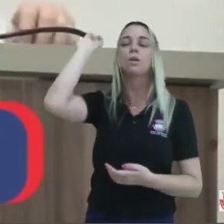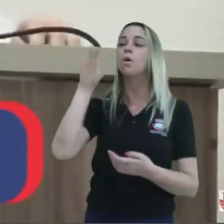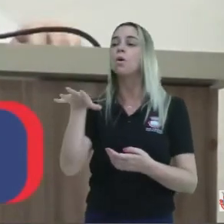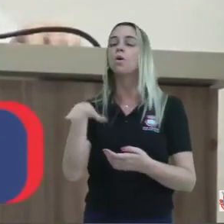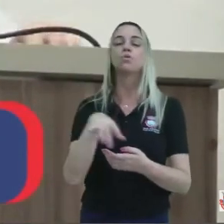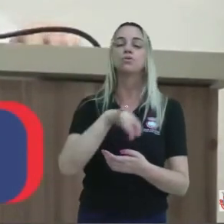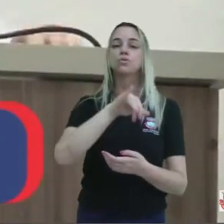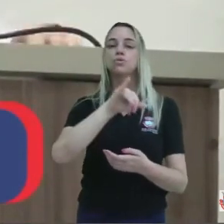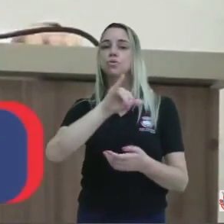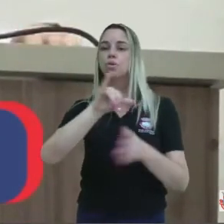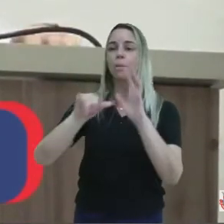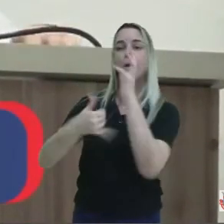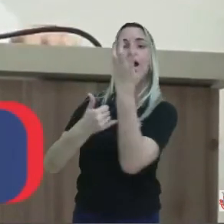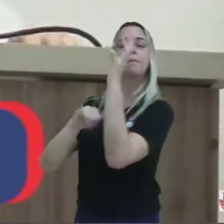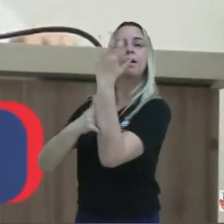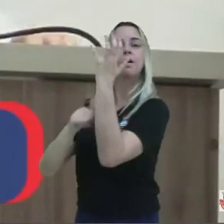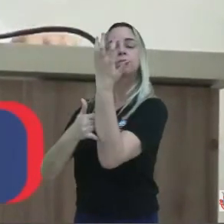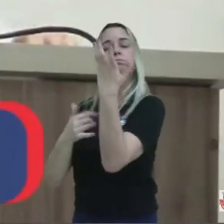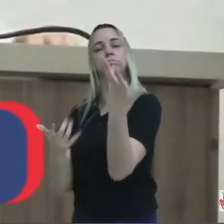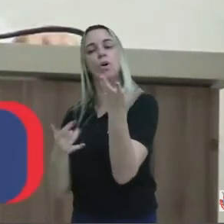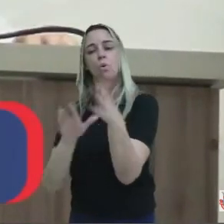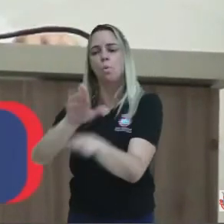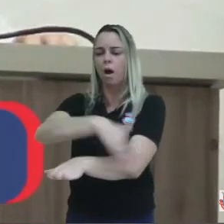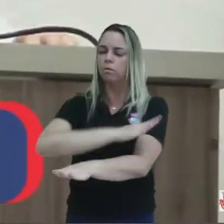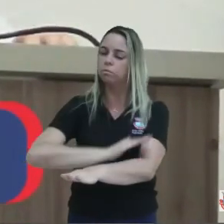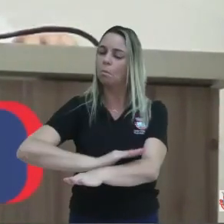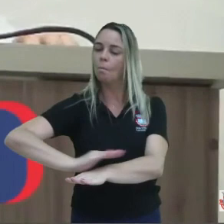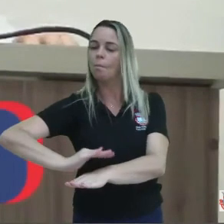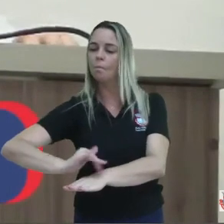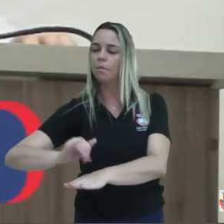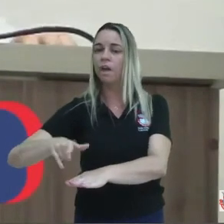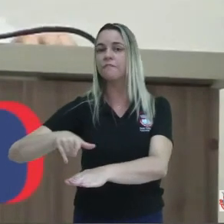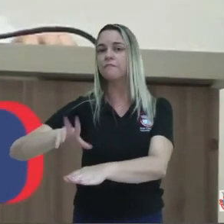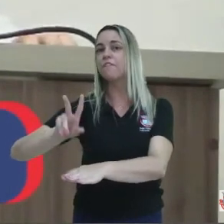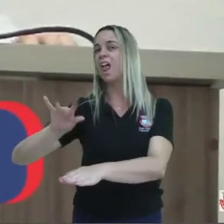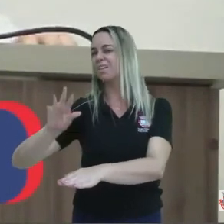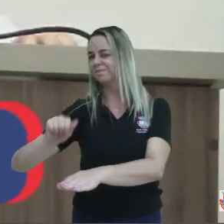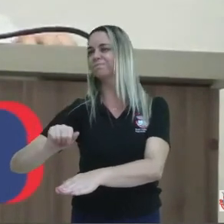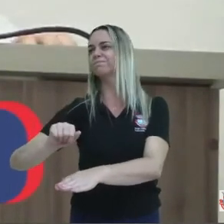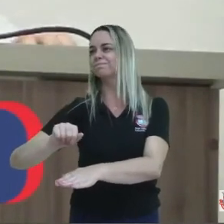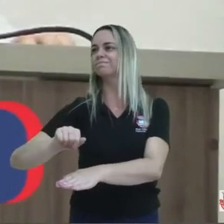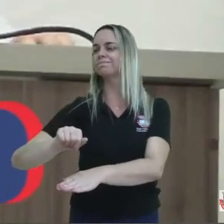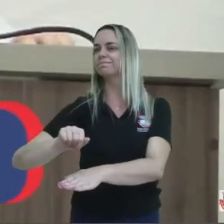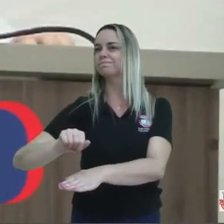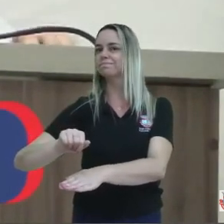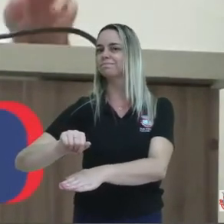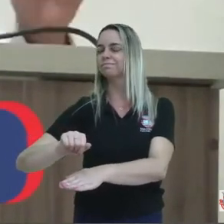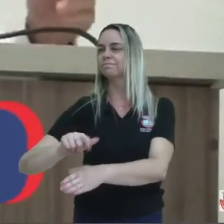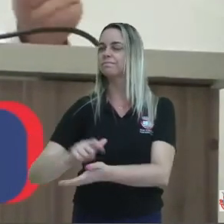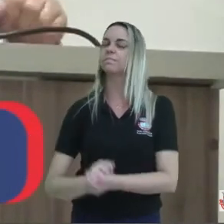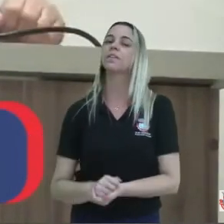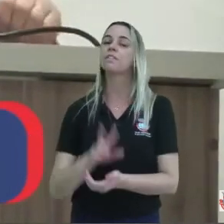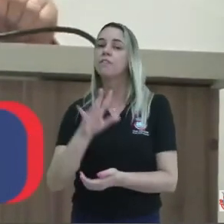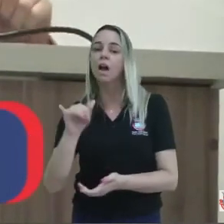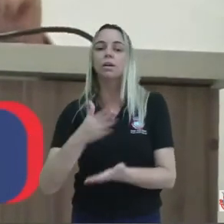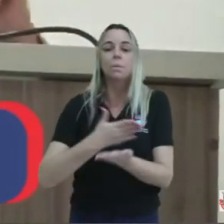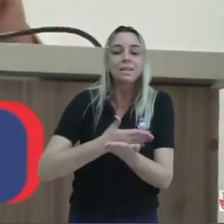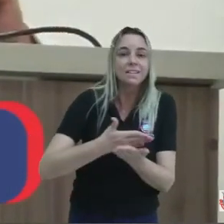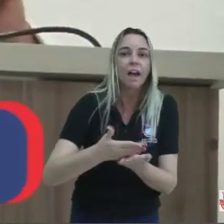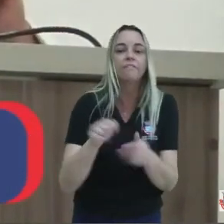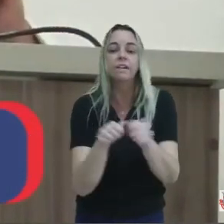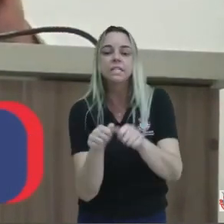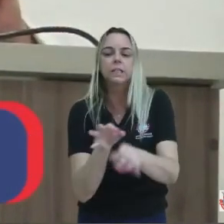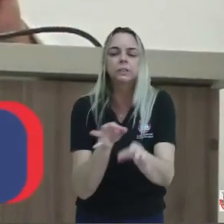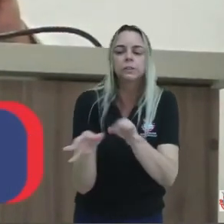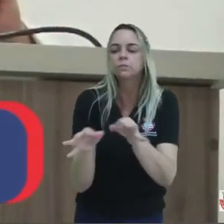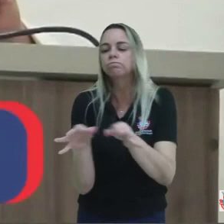a firma tem que se fazer uma licitação e não é do dia para a noite. A firma que conseguiu, já alugou uma